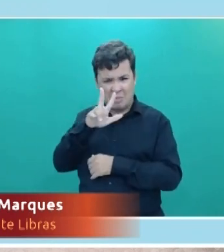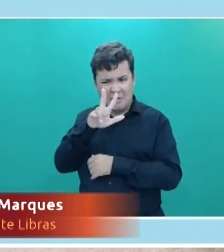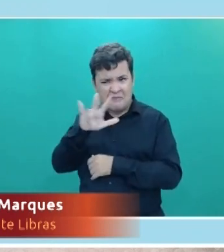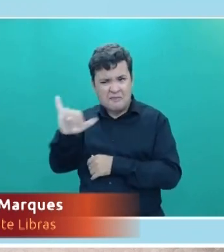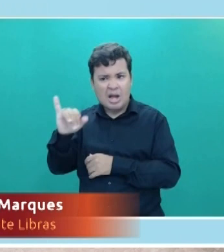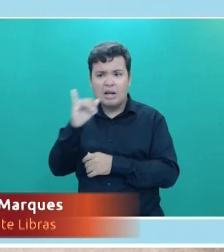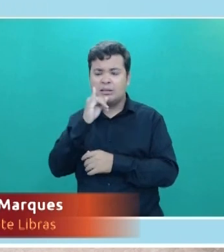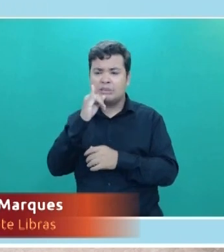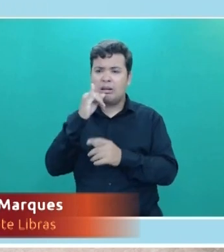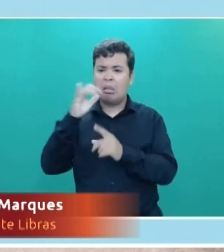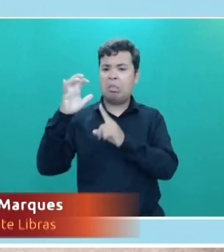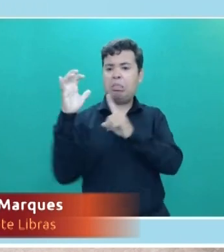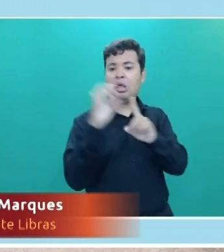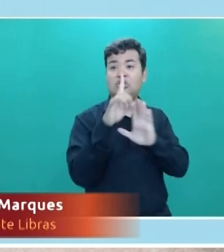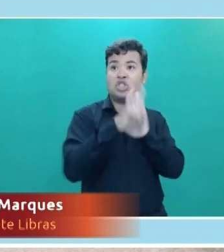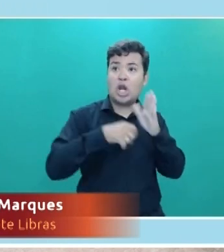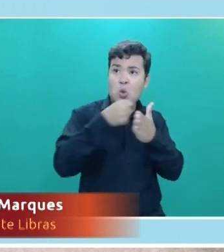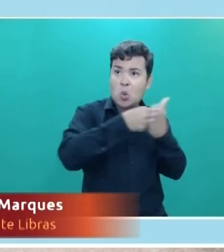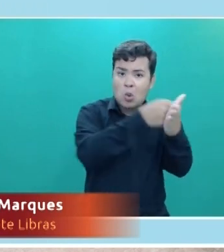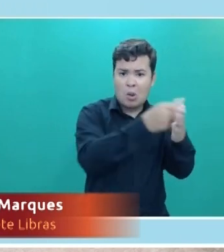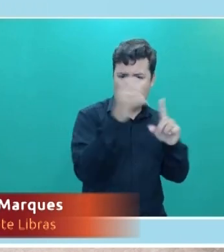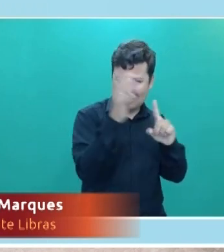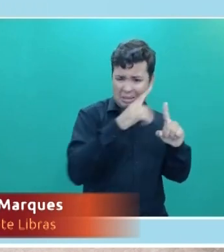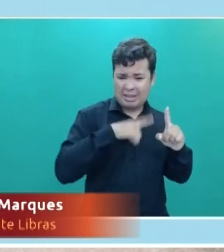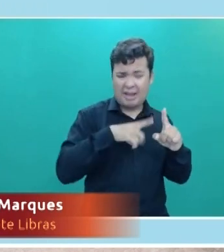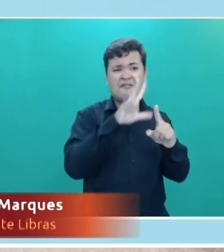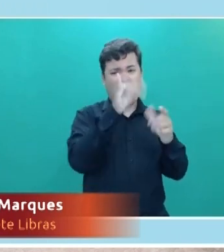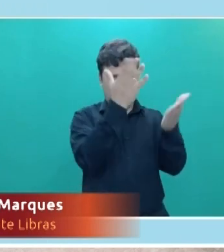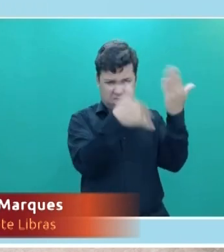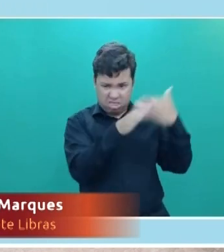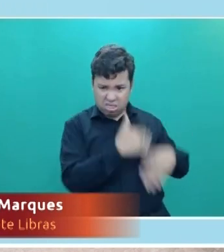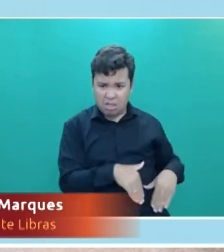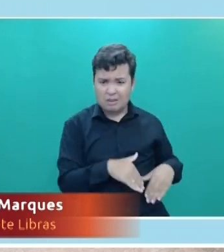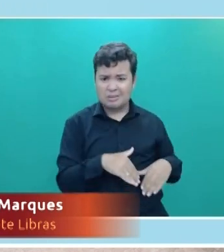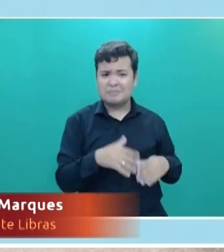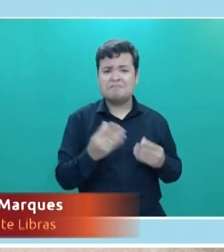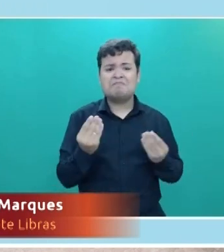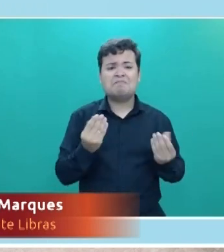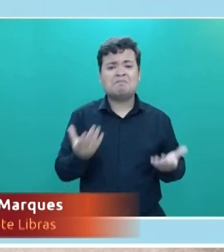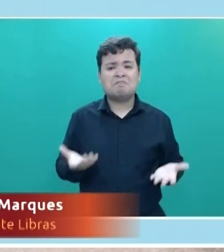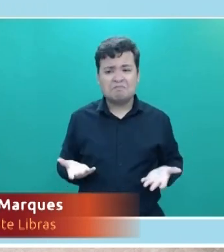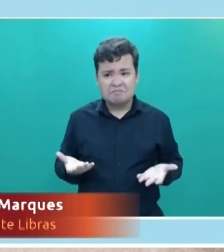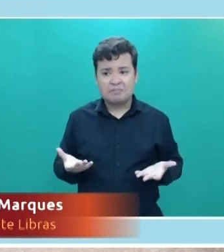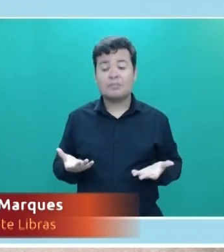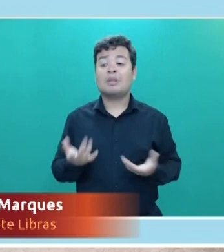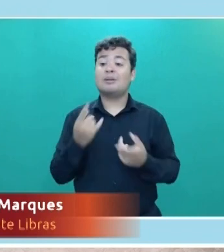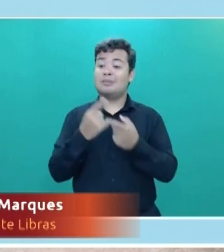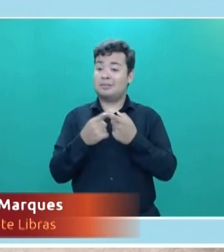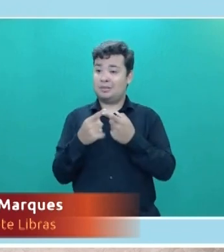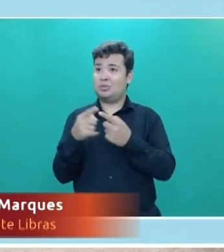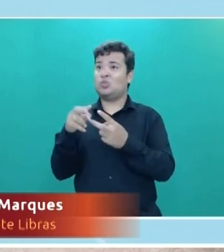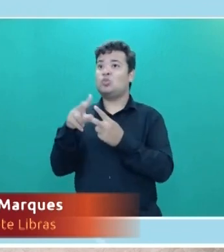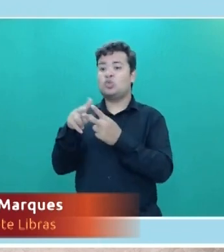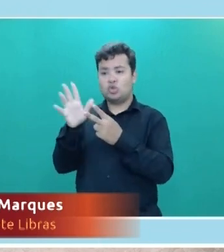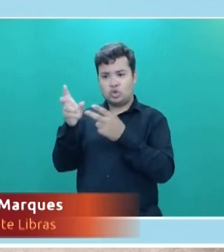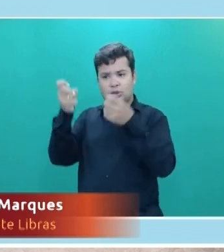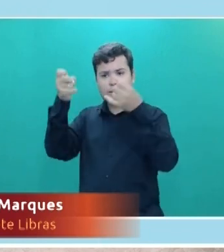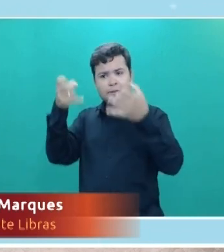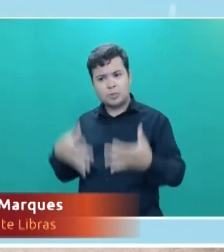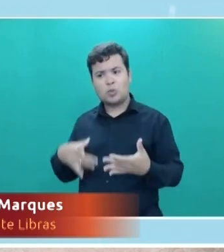já está reverberando também num retrocesso nessa luta, como vocês dois destacaram, né, que é um movimento de